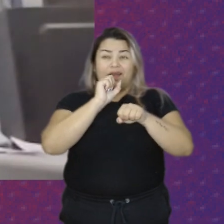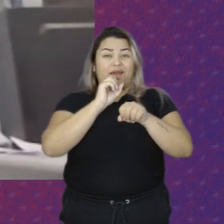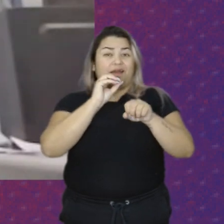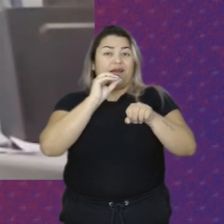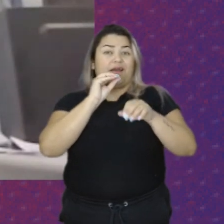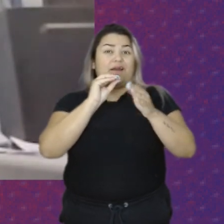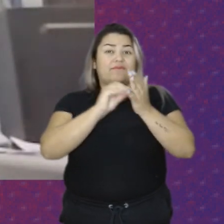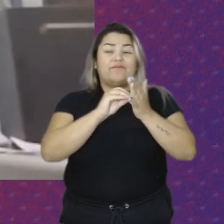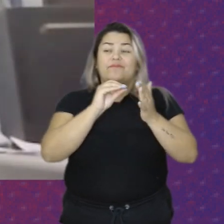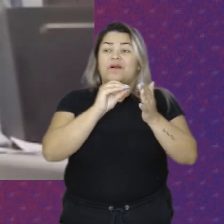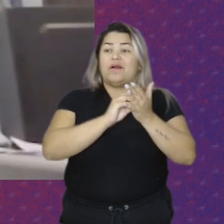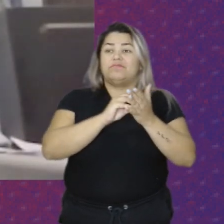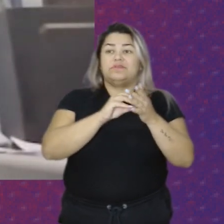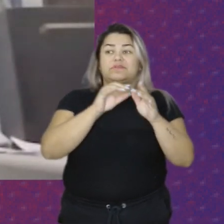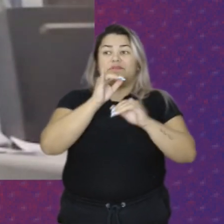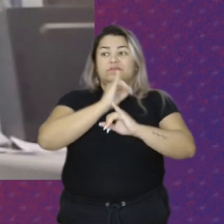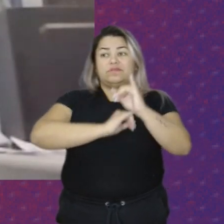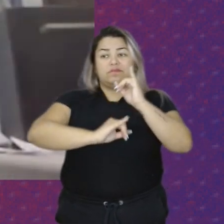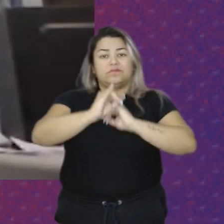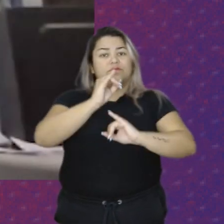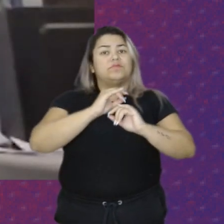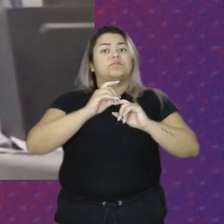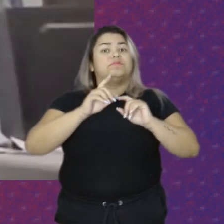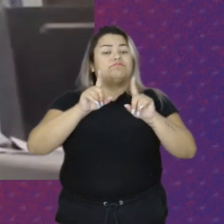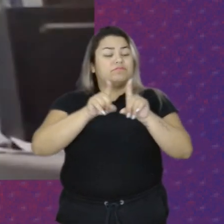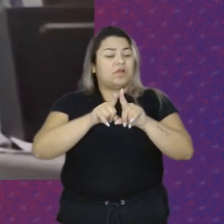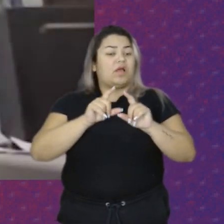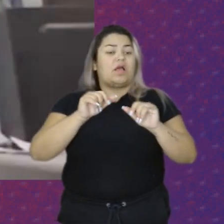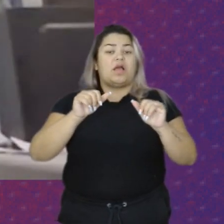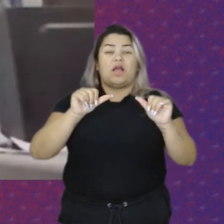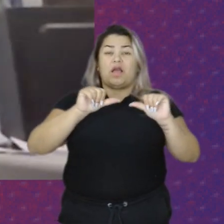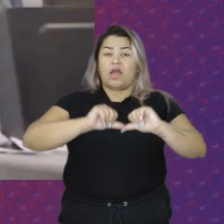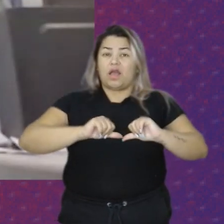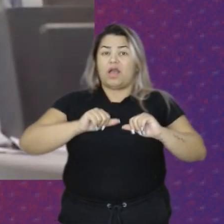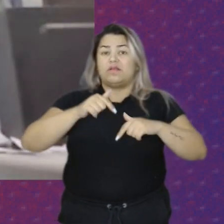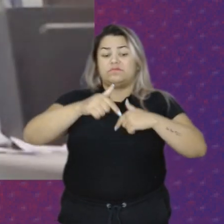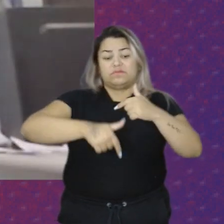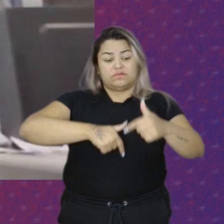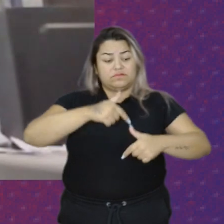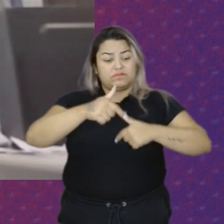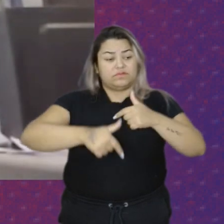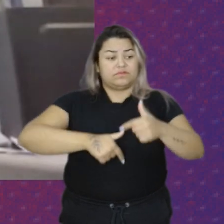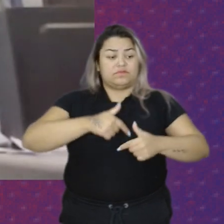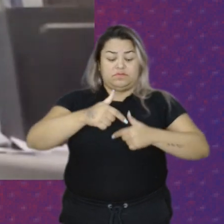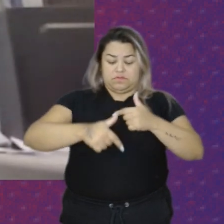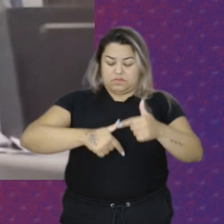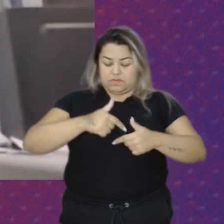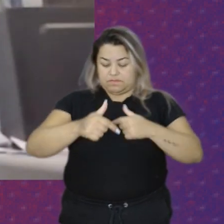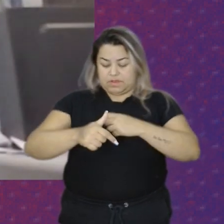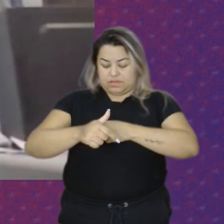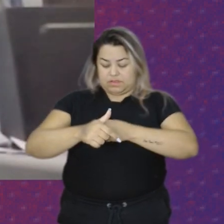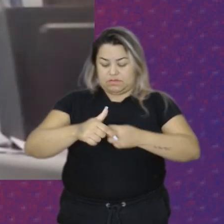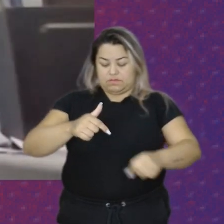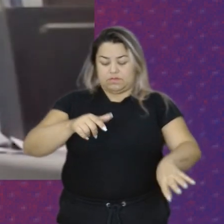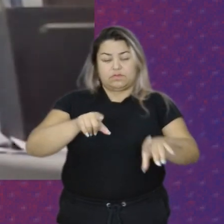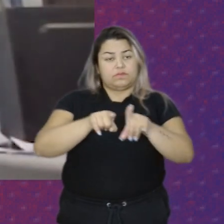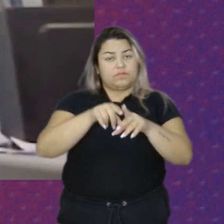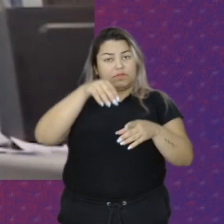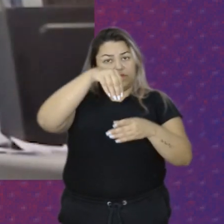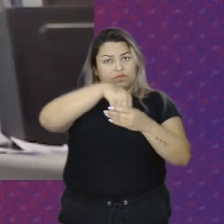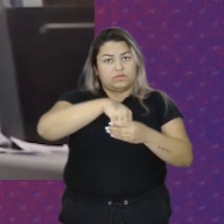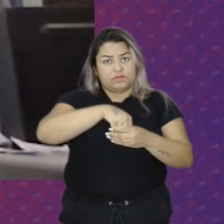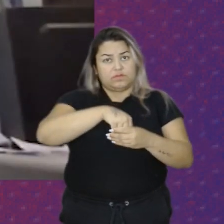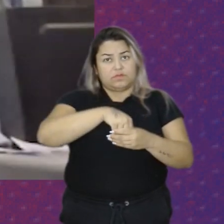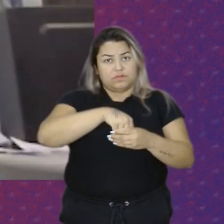os trabalhadores e as trabalhadoras quando entra no estado pandêmico, né, no qual a